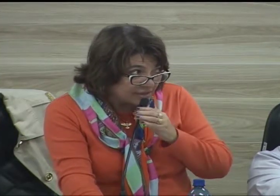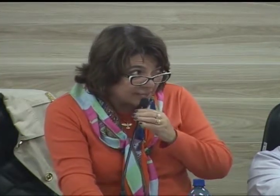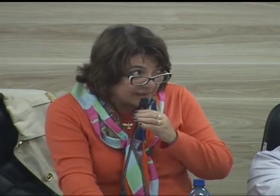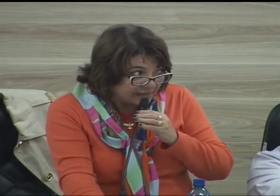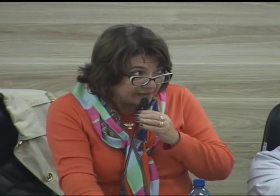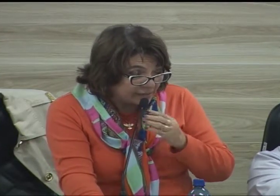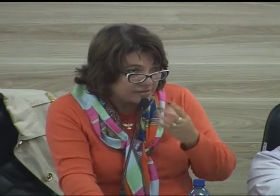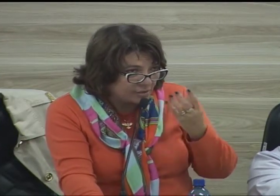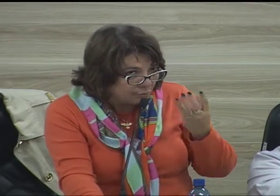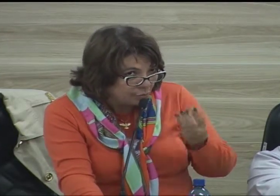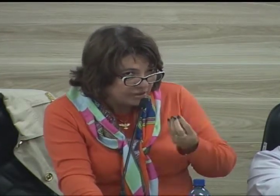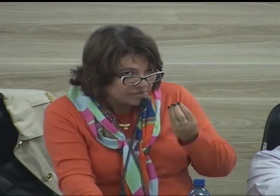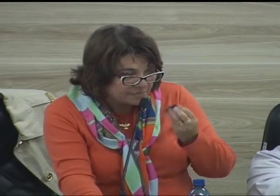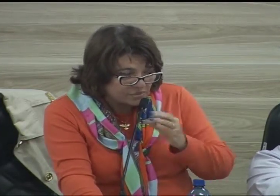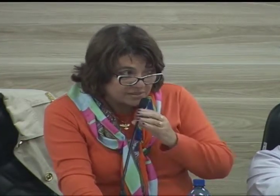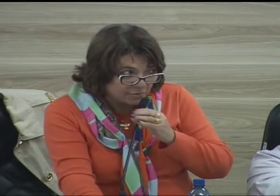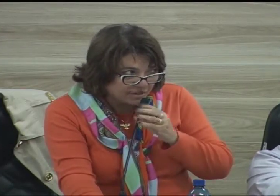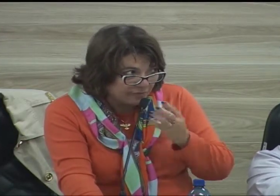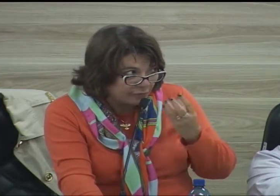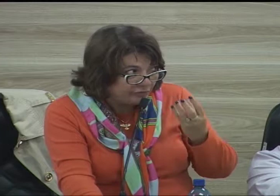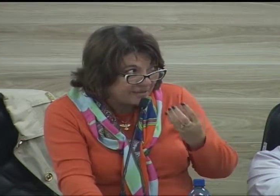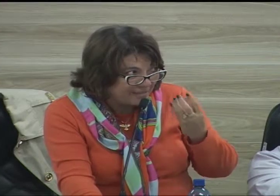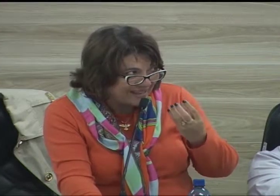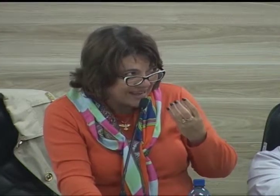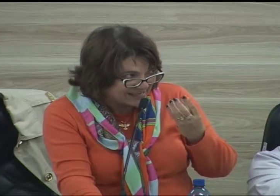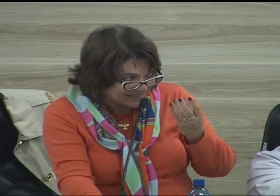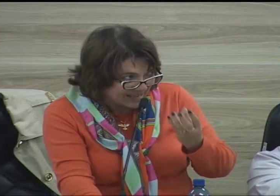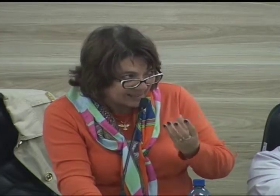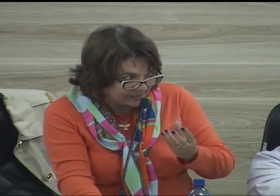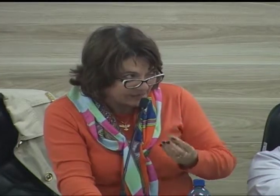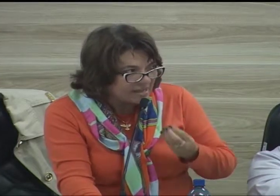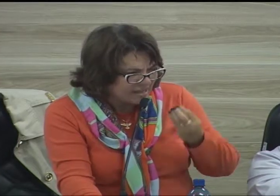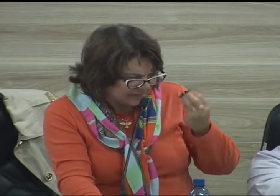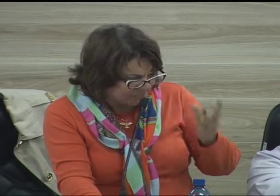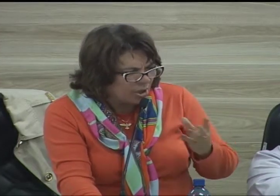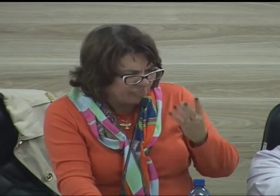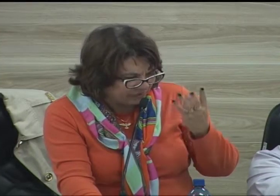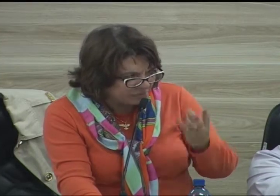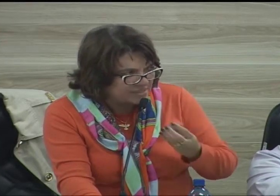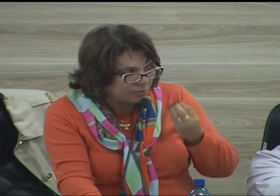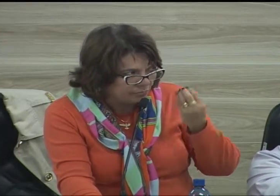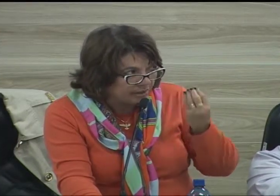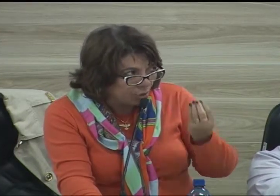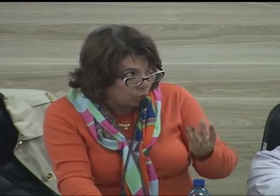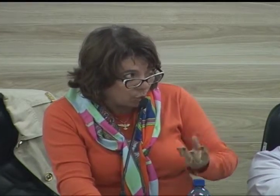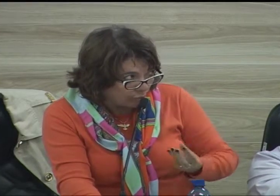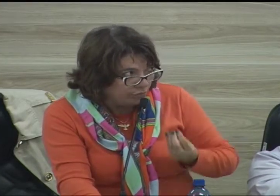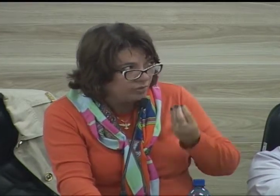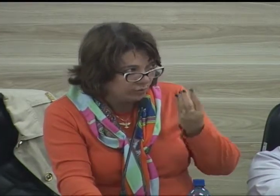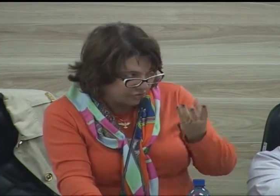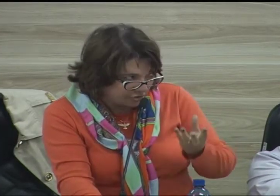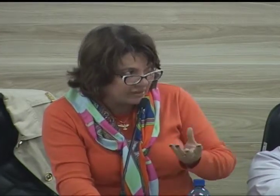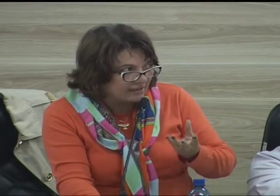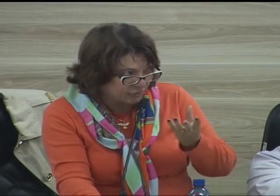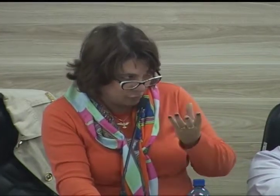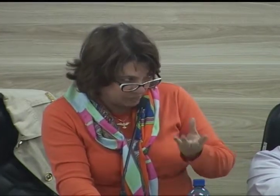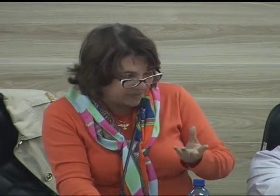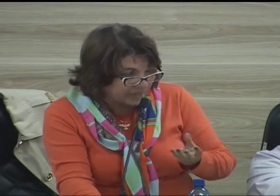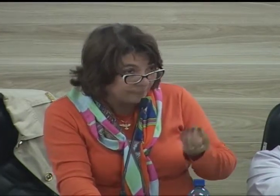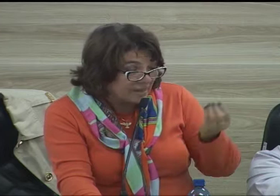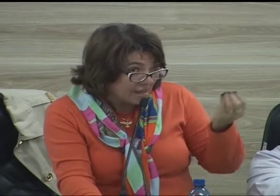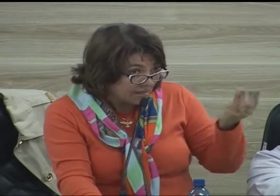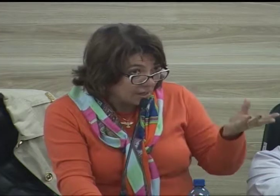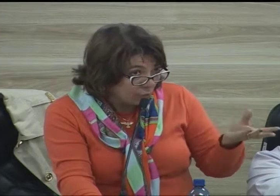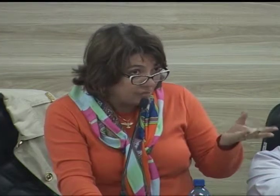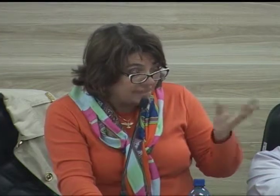conselhos deliberativos, então muitas pessoas não estavam familiarizadas na própria função de como funcionava um